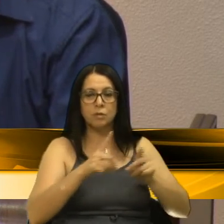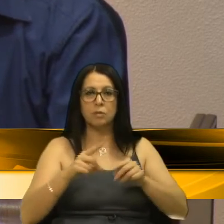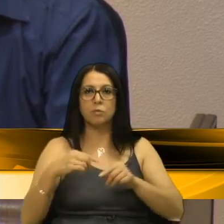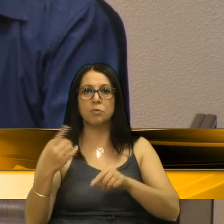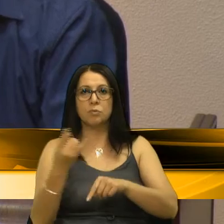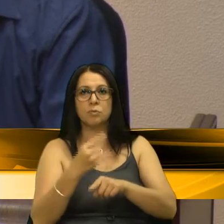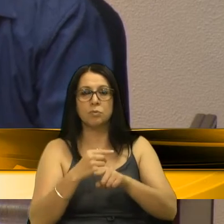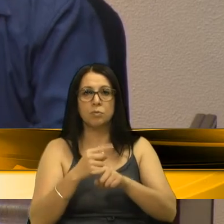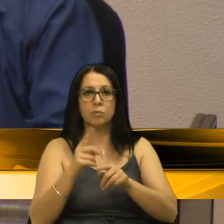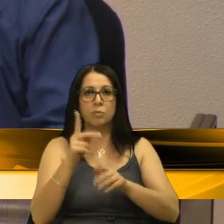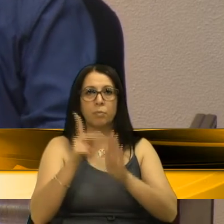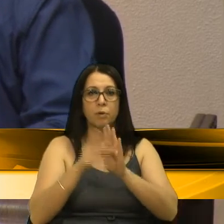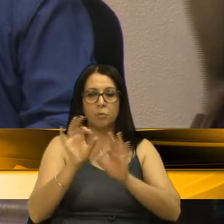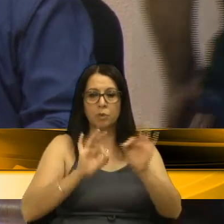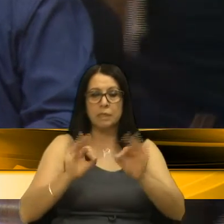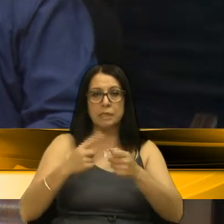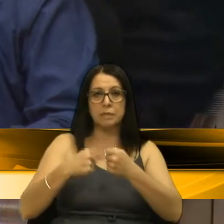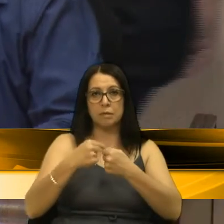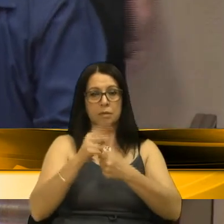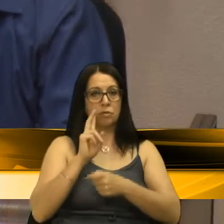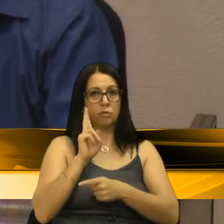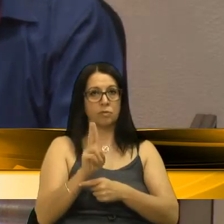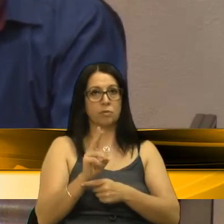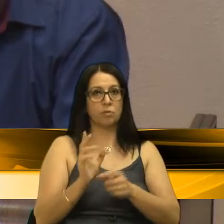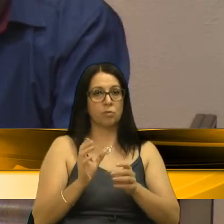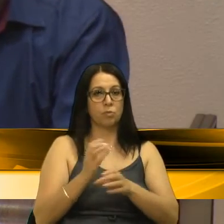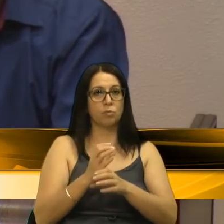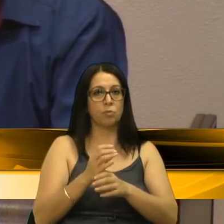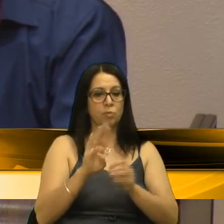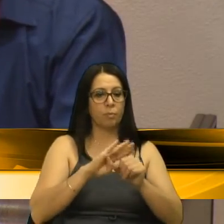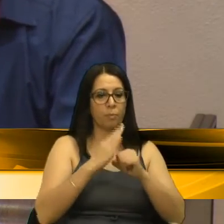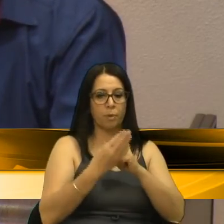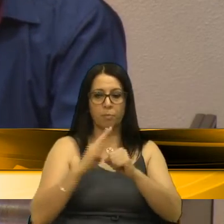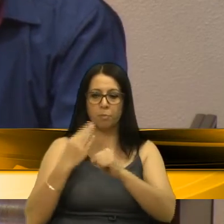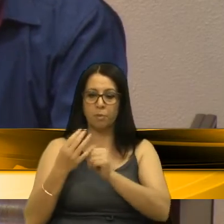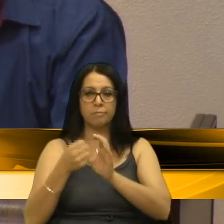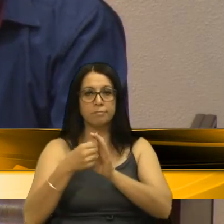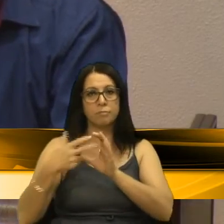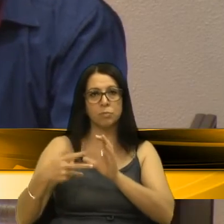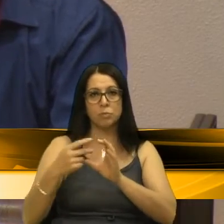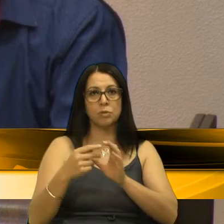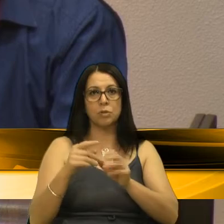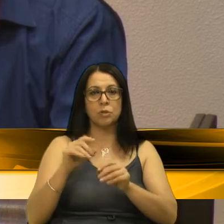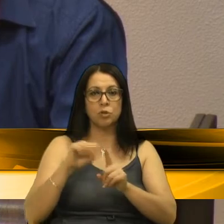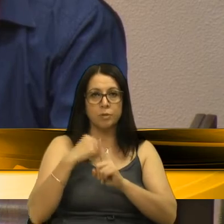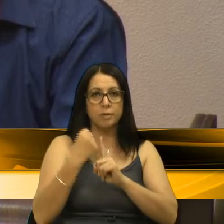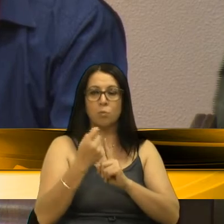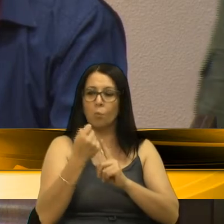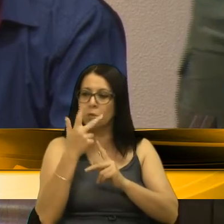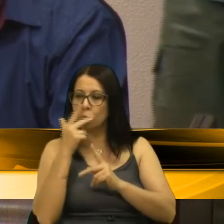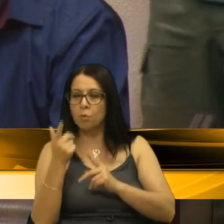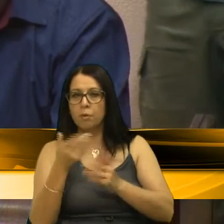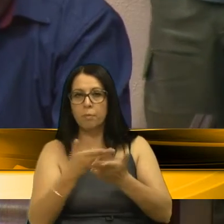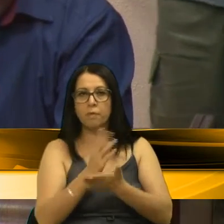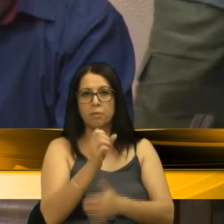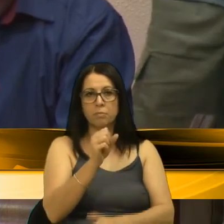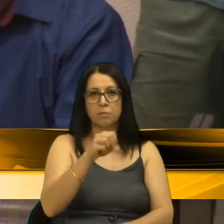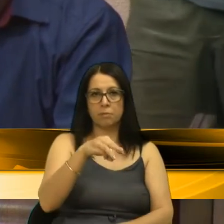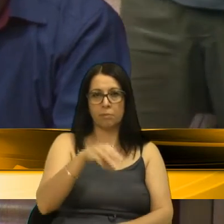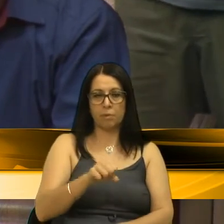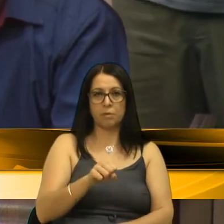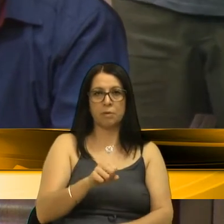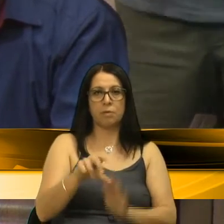plano diretor municipal, formados por conjuntos de bairros com características sanitárias e sociais semelhantes, aprovado pelo CMS.